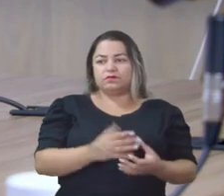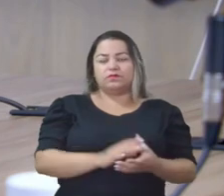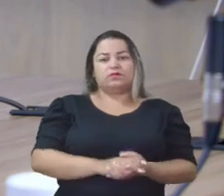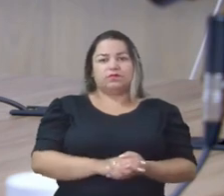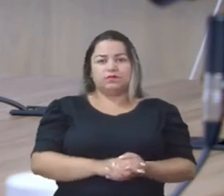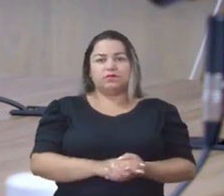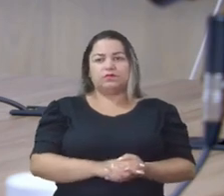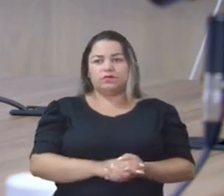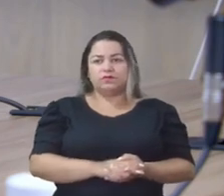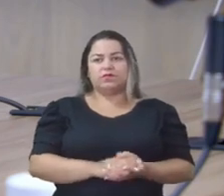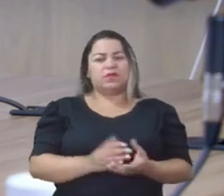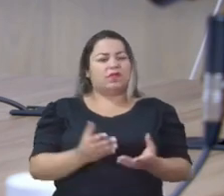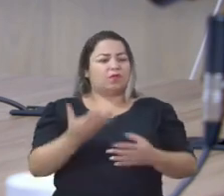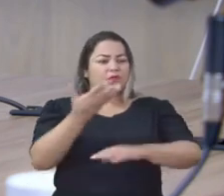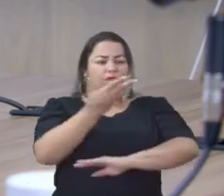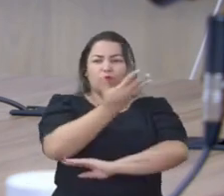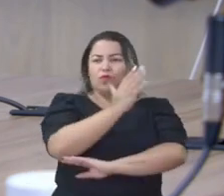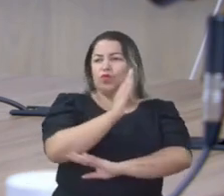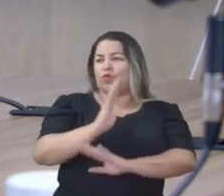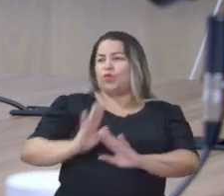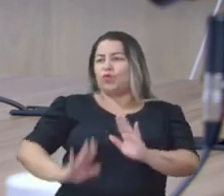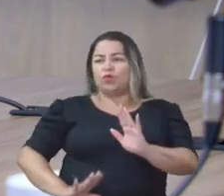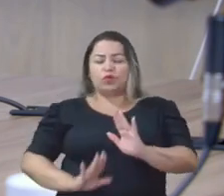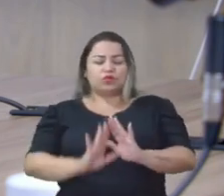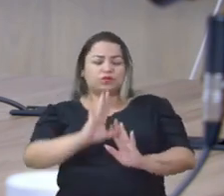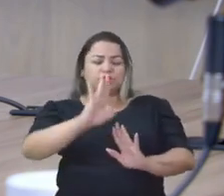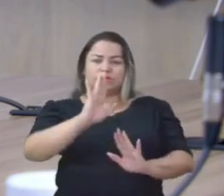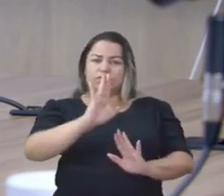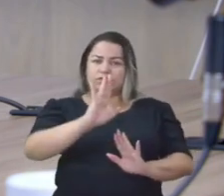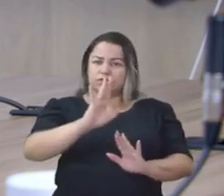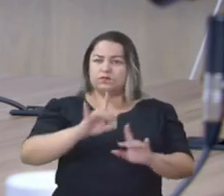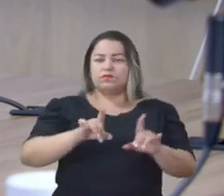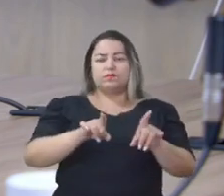a degradação ambiental está assim, em níveis altíssimos e tal, muito